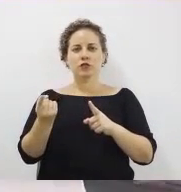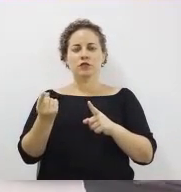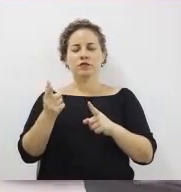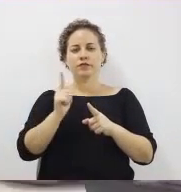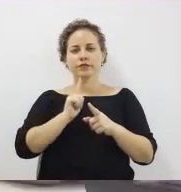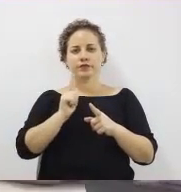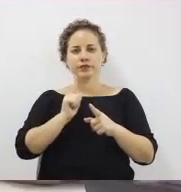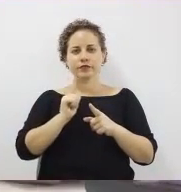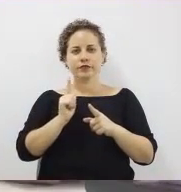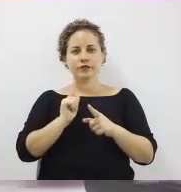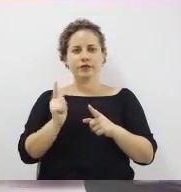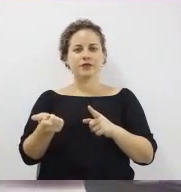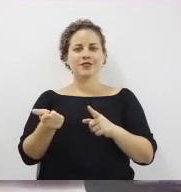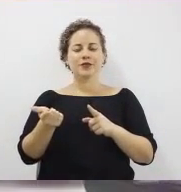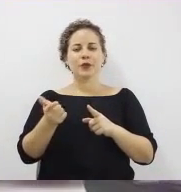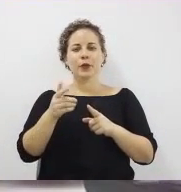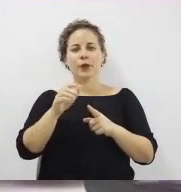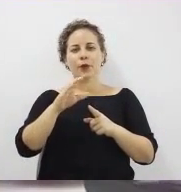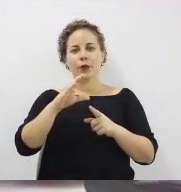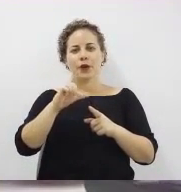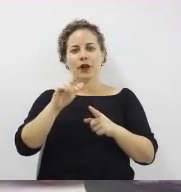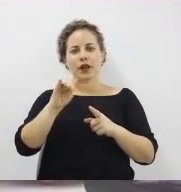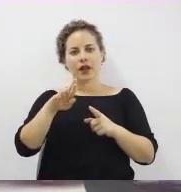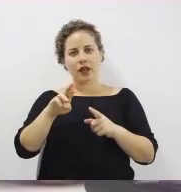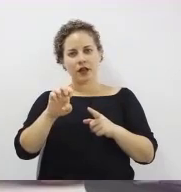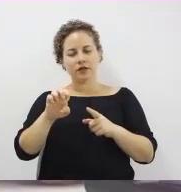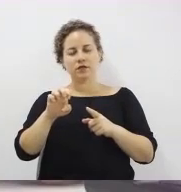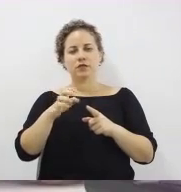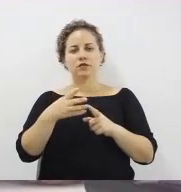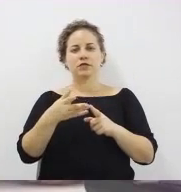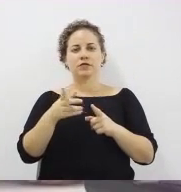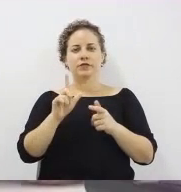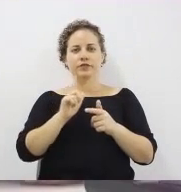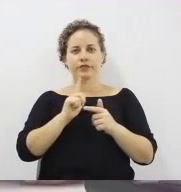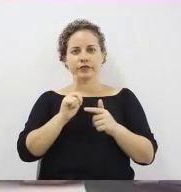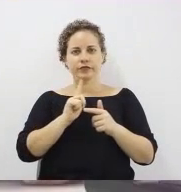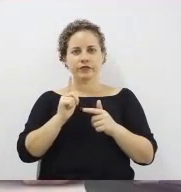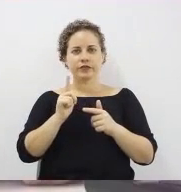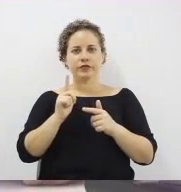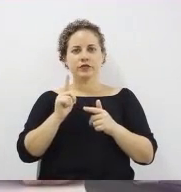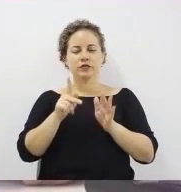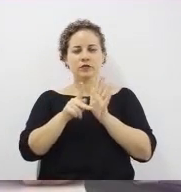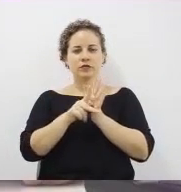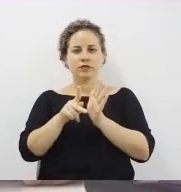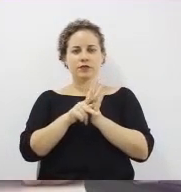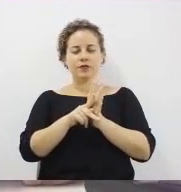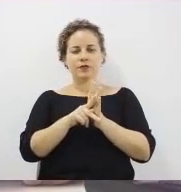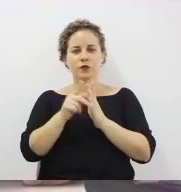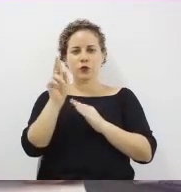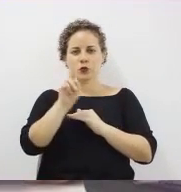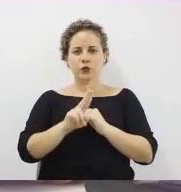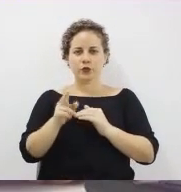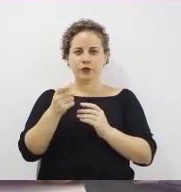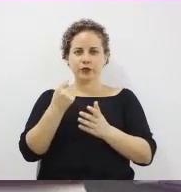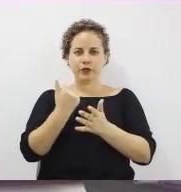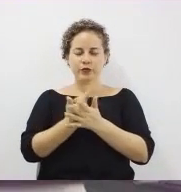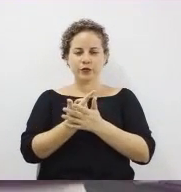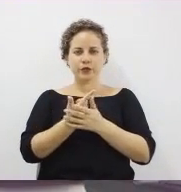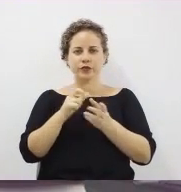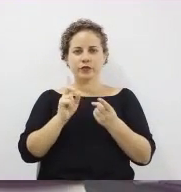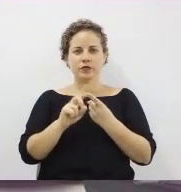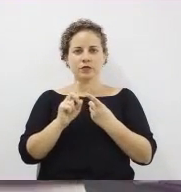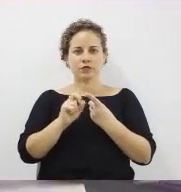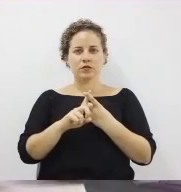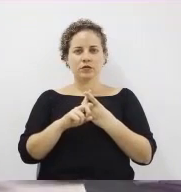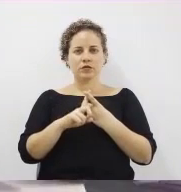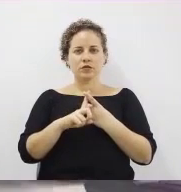é atender o cliente. Tudo isto ocorre desde o ponto de origem até o ponto de consumo, com o propósito